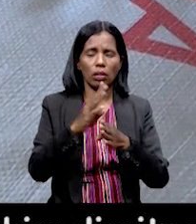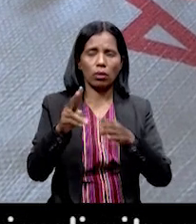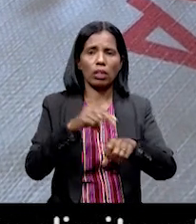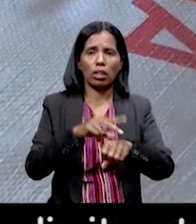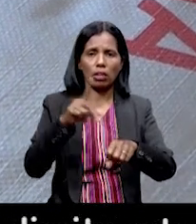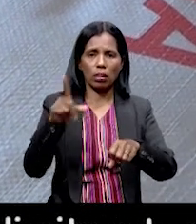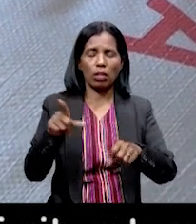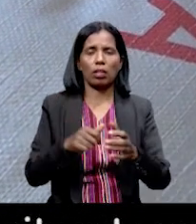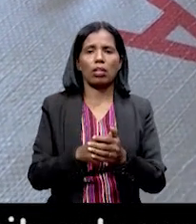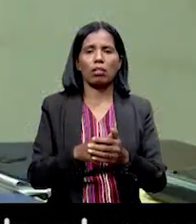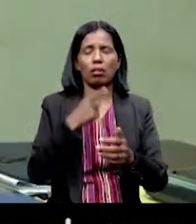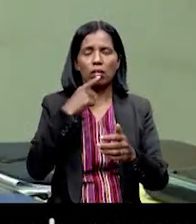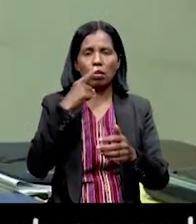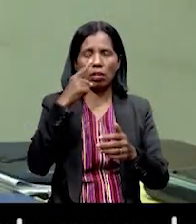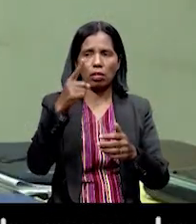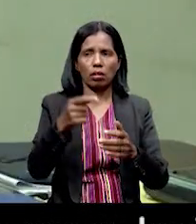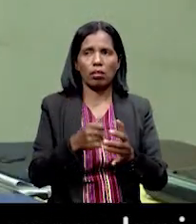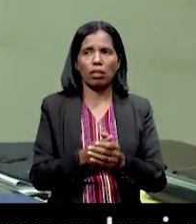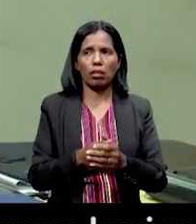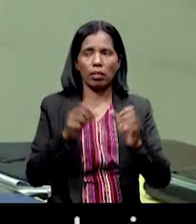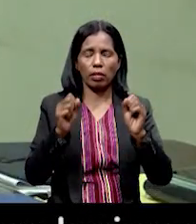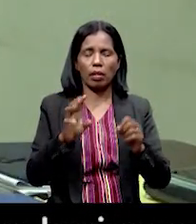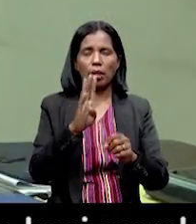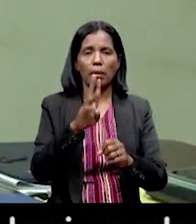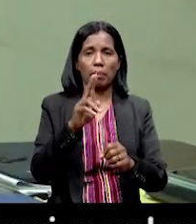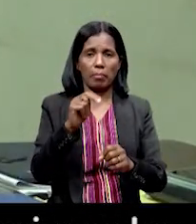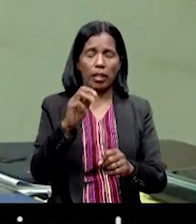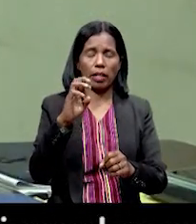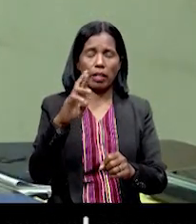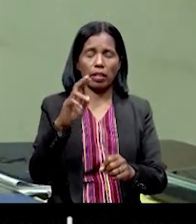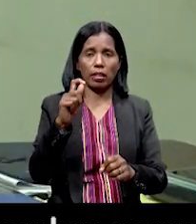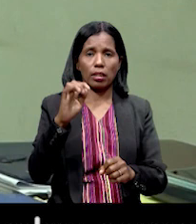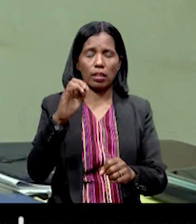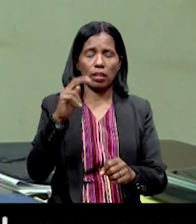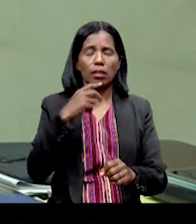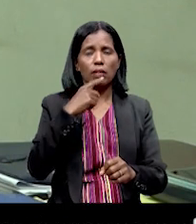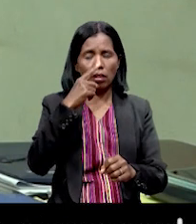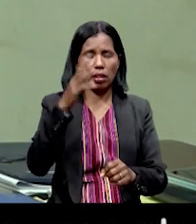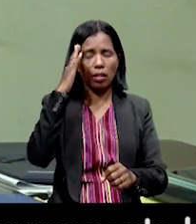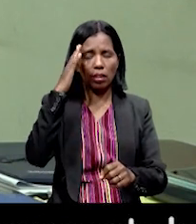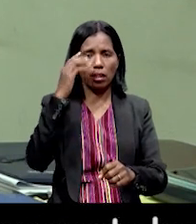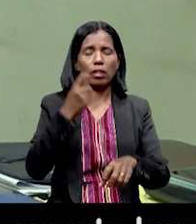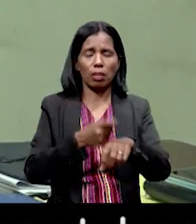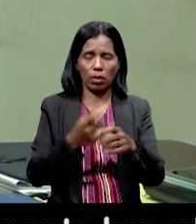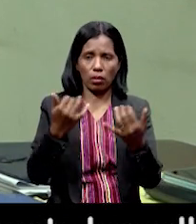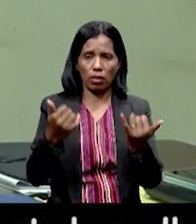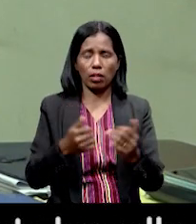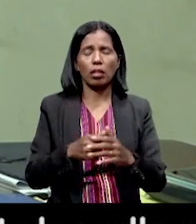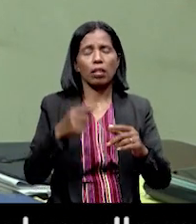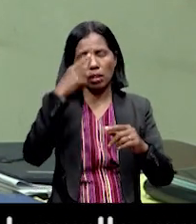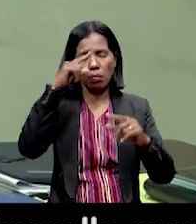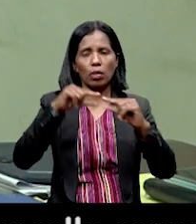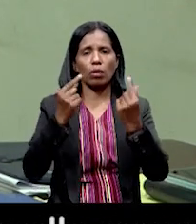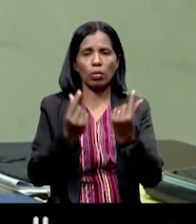Regulação Comercial Proteção no Consumidor, Bertinetti Vieira Lobo Batista, mostra e conhece a situação, né? Também equipa